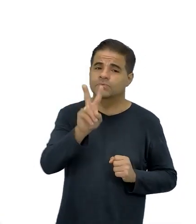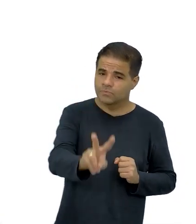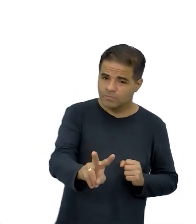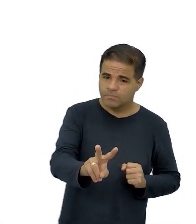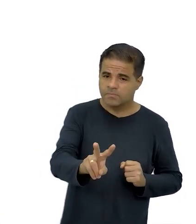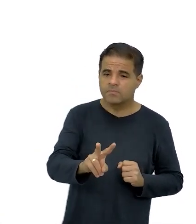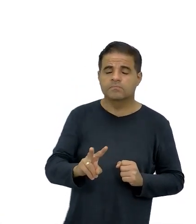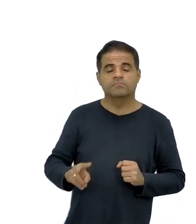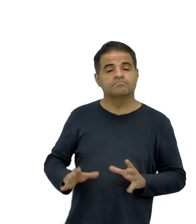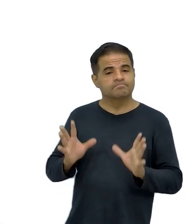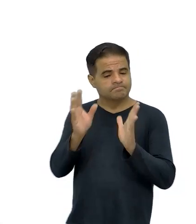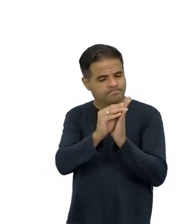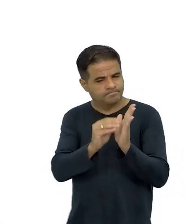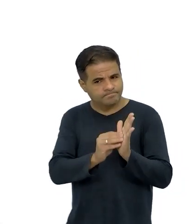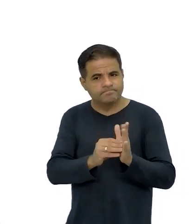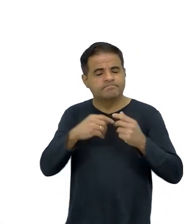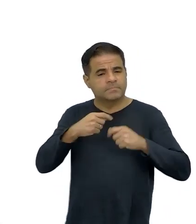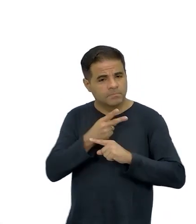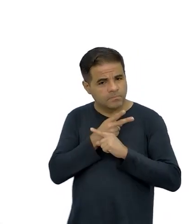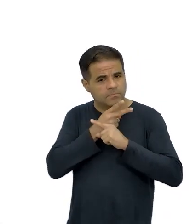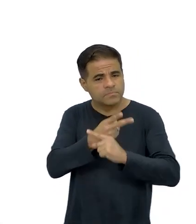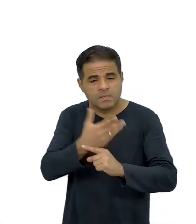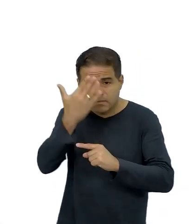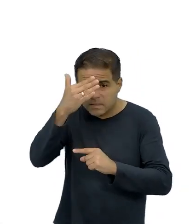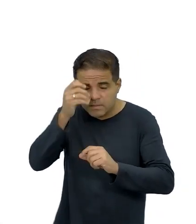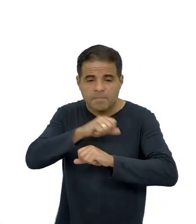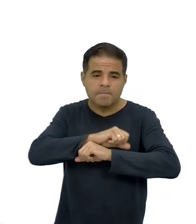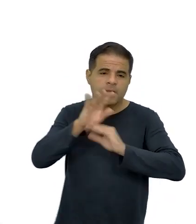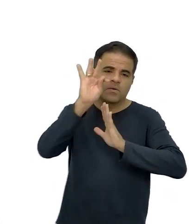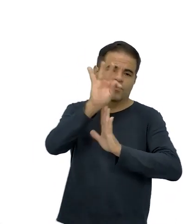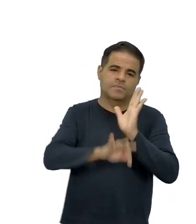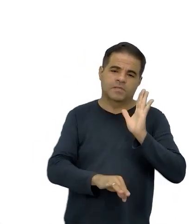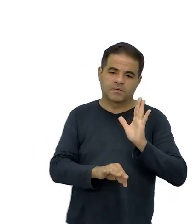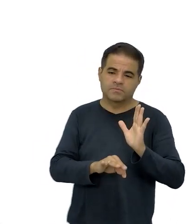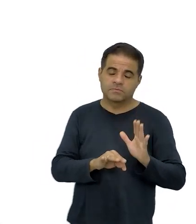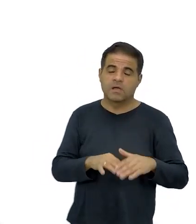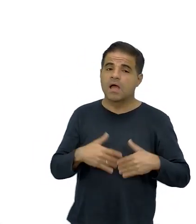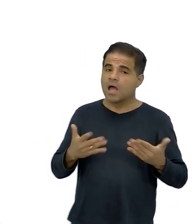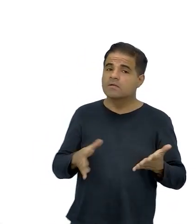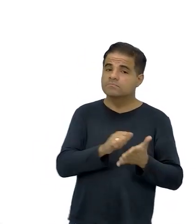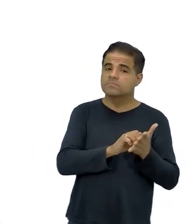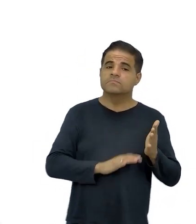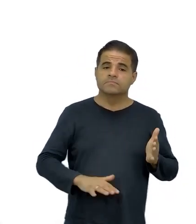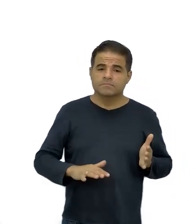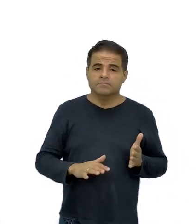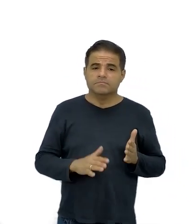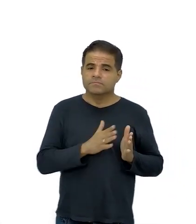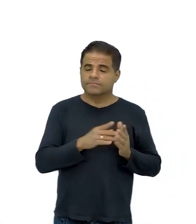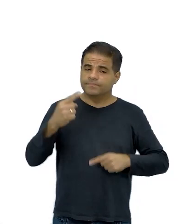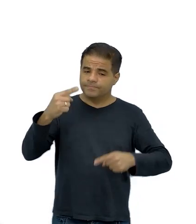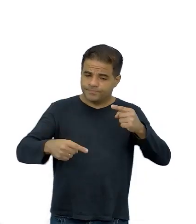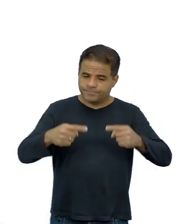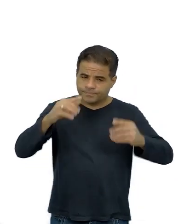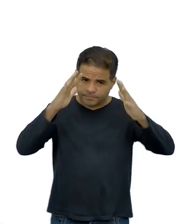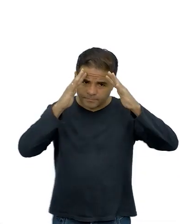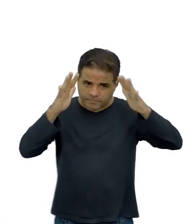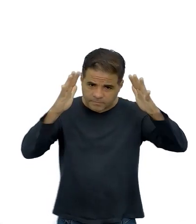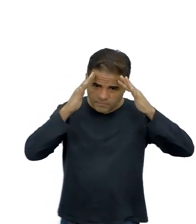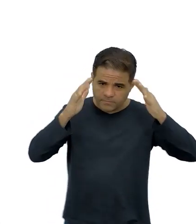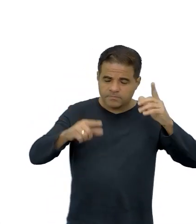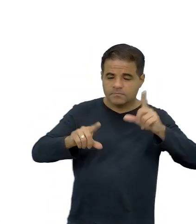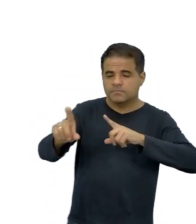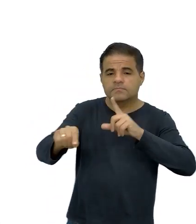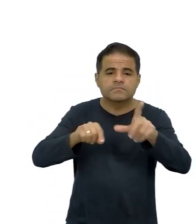que para pontuar terão que buscar compreender o texto. A atividade para discutir, refletir sobre